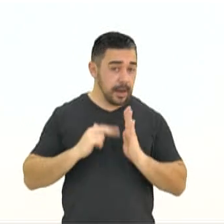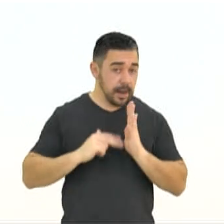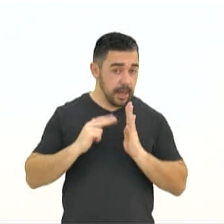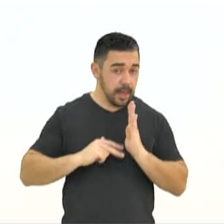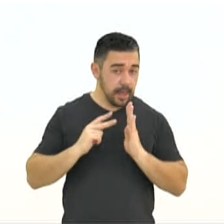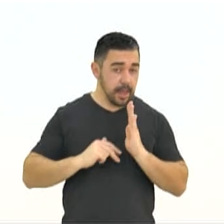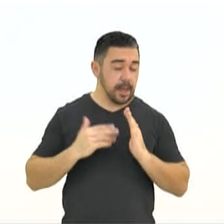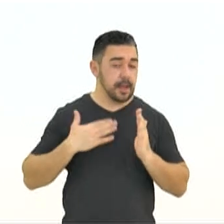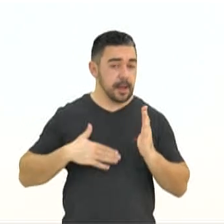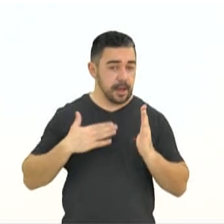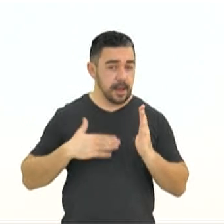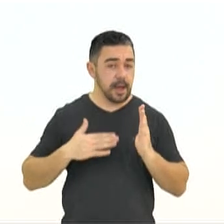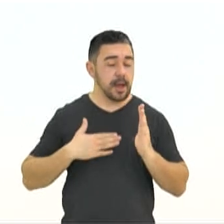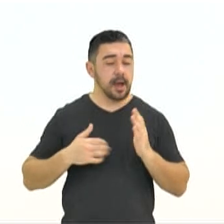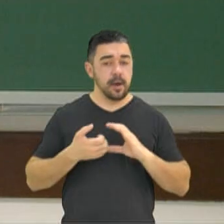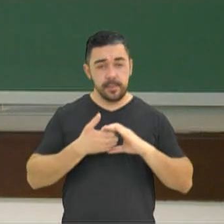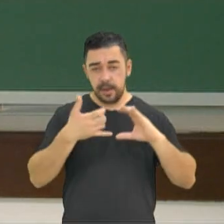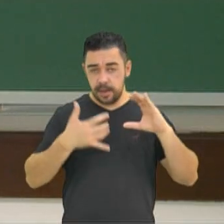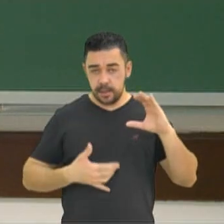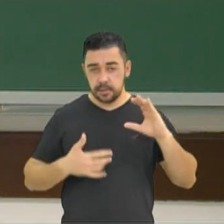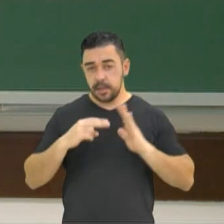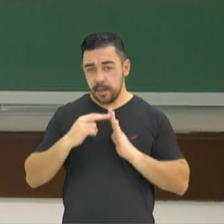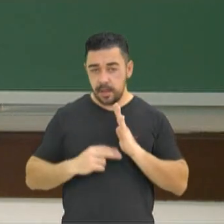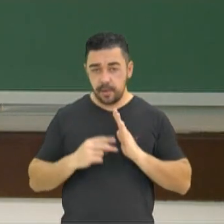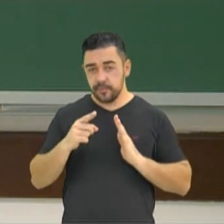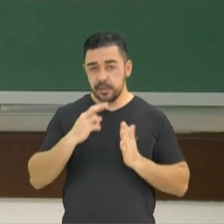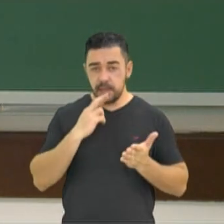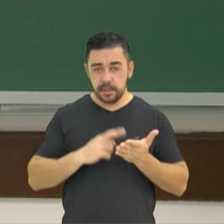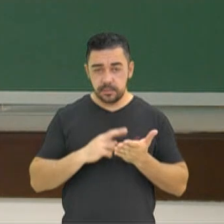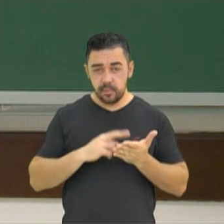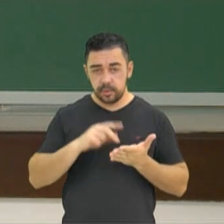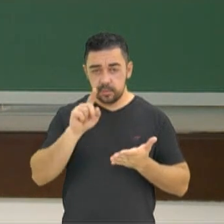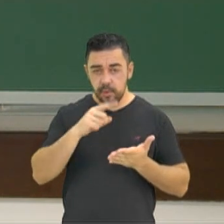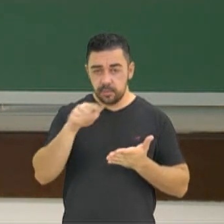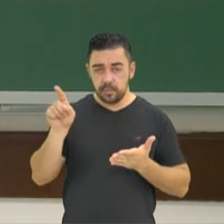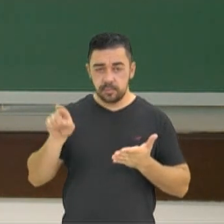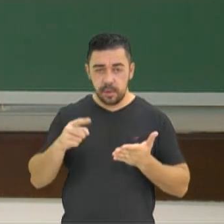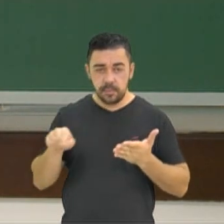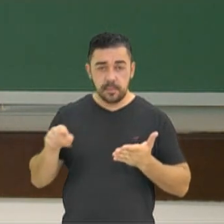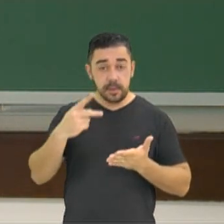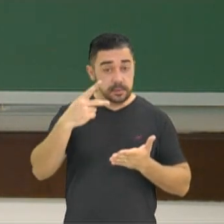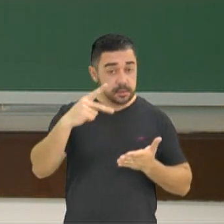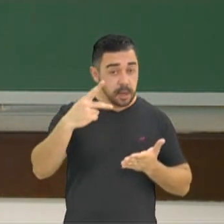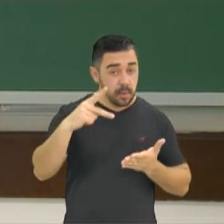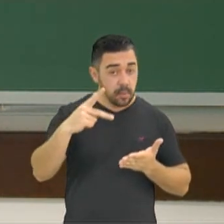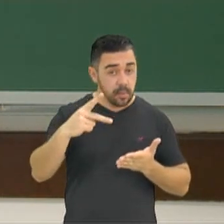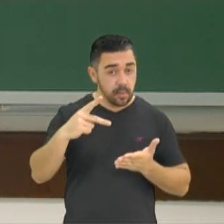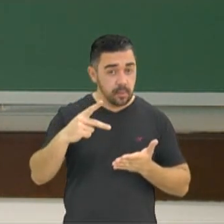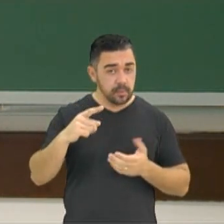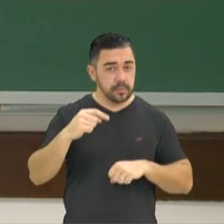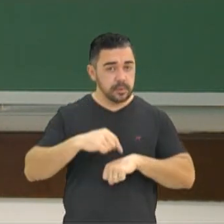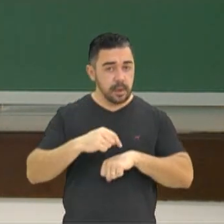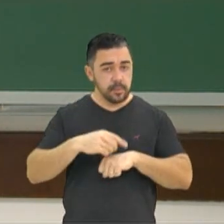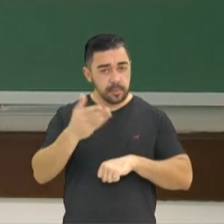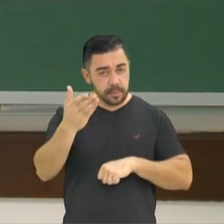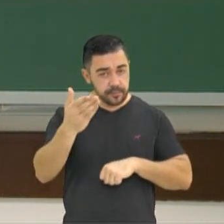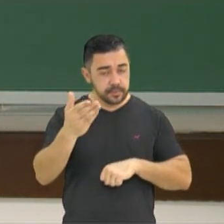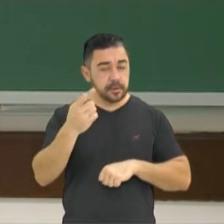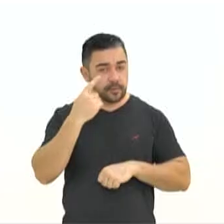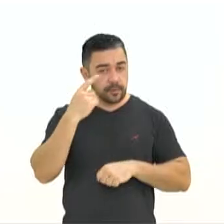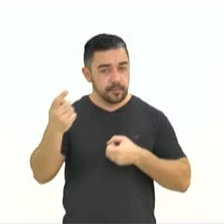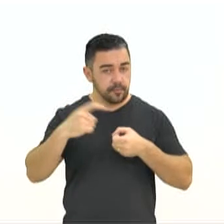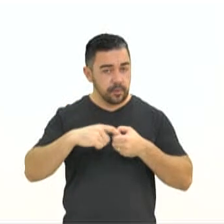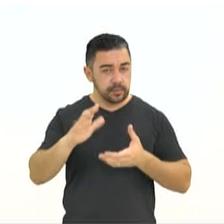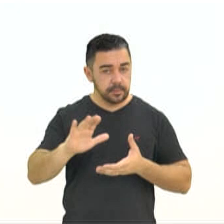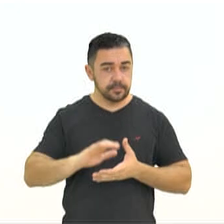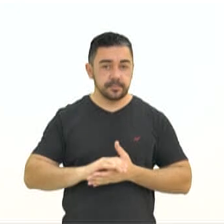características que a gente já leu ali e vão responder conforme as características físicas de vocês. Vou dar mais uns minutinhos e a gente já